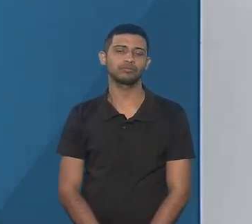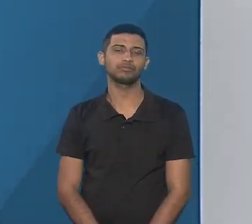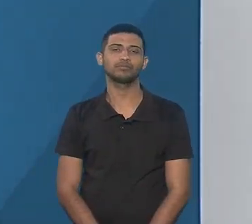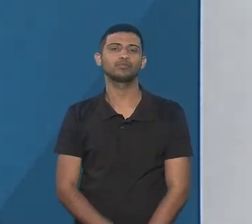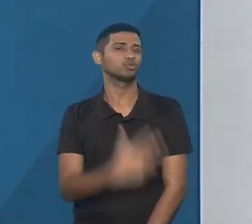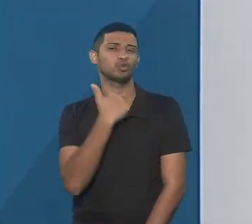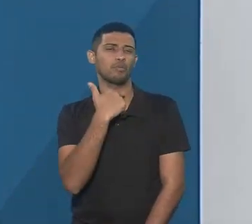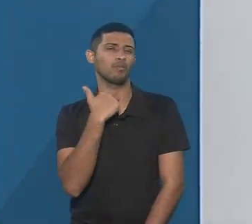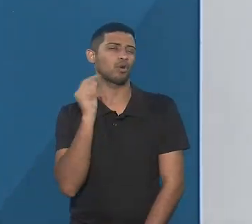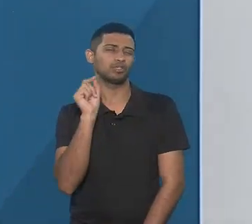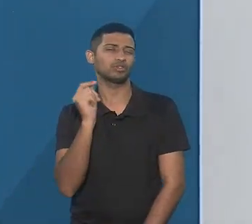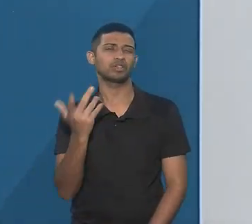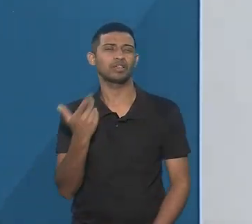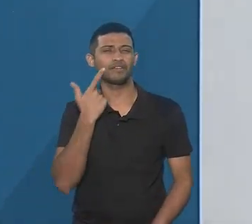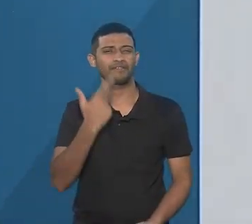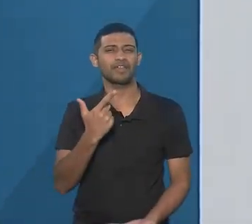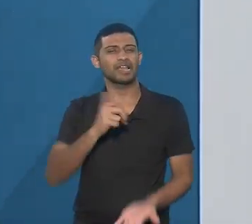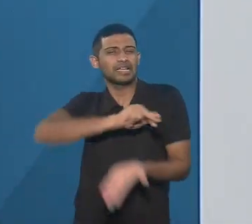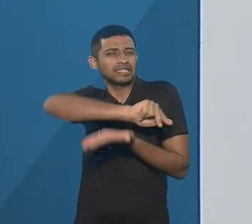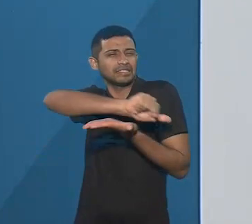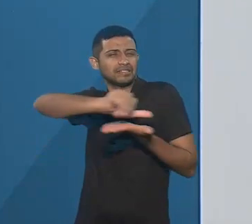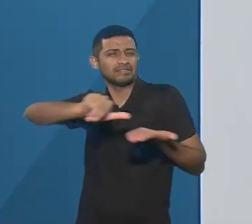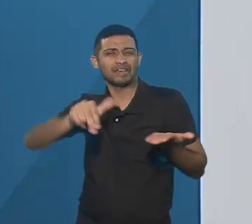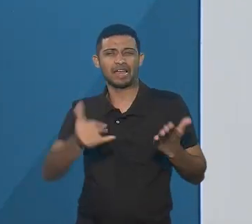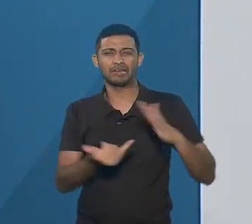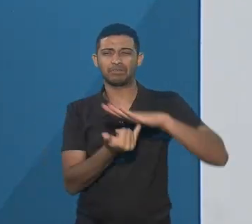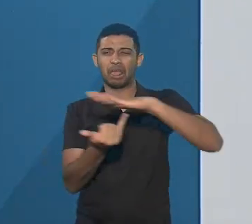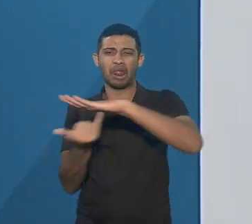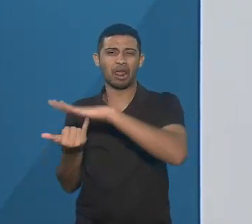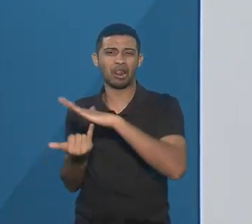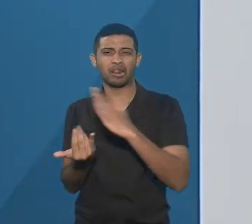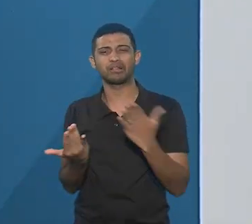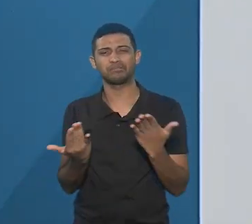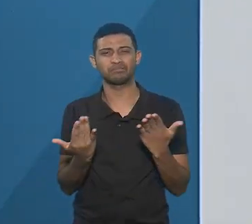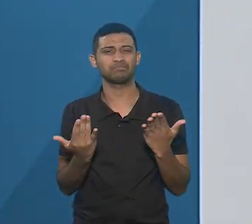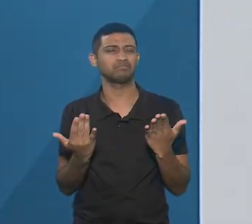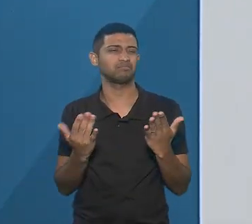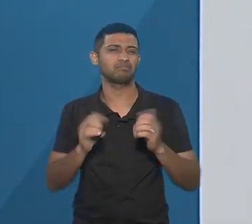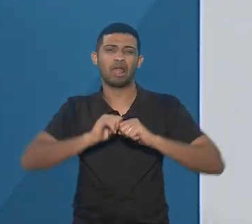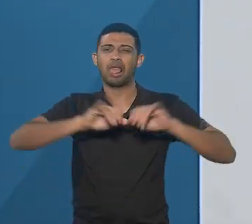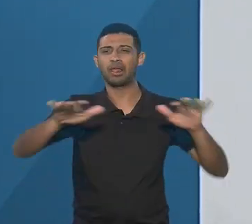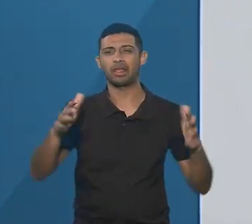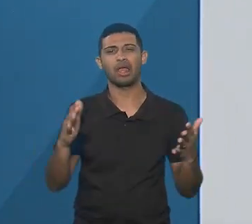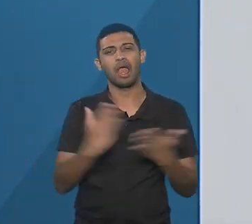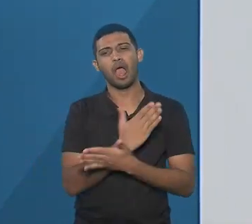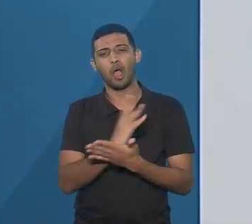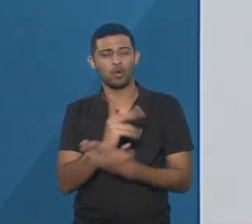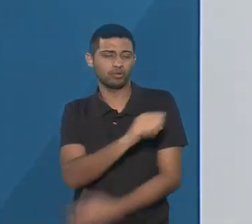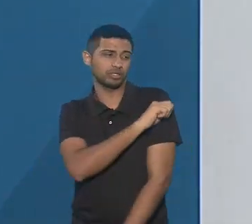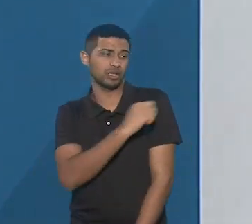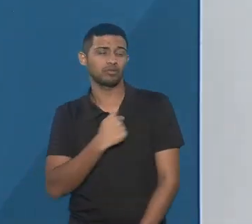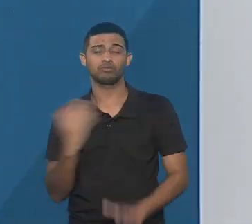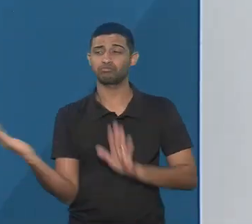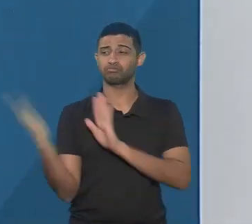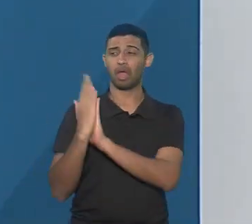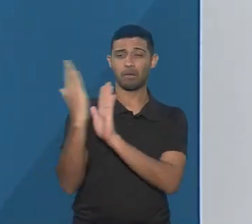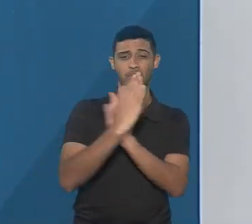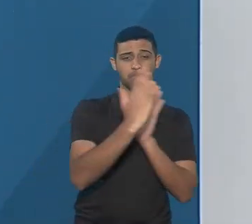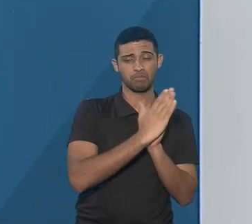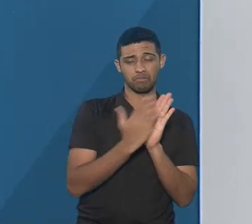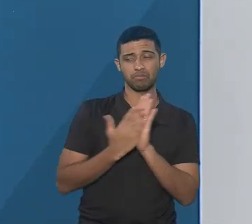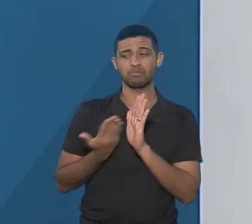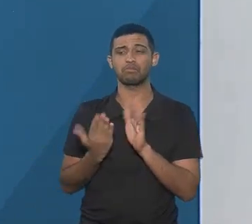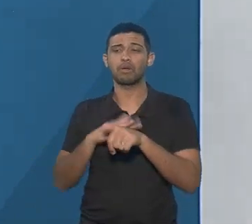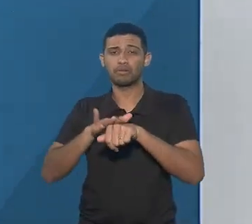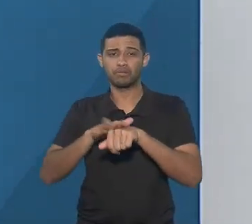que ele quer. O que não dá é para nós termos essas entidades de forma hegemônica, sabe? E alguns alunos falaram